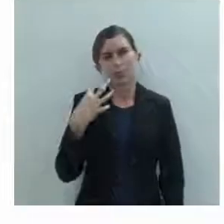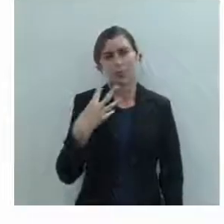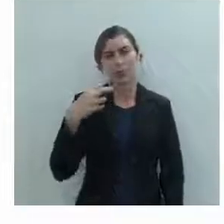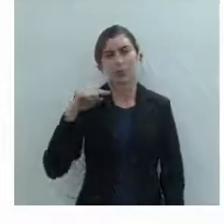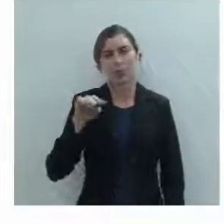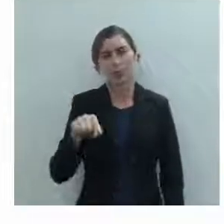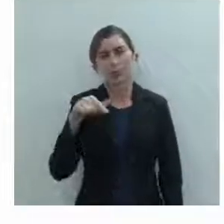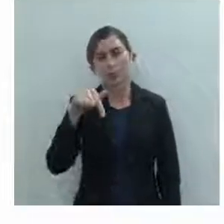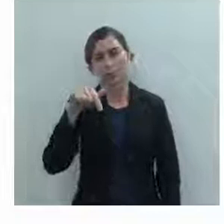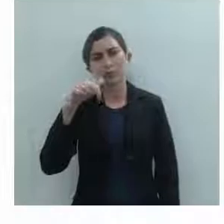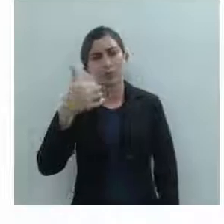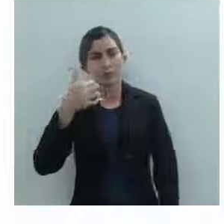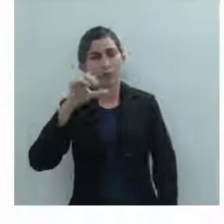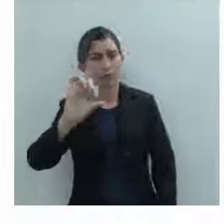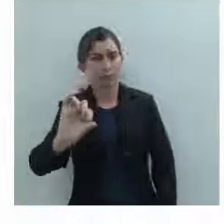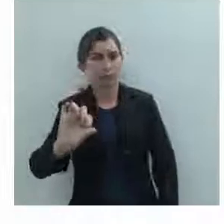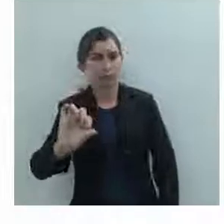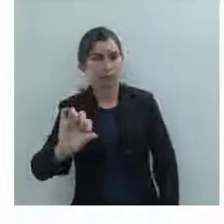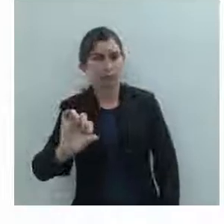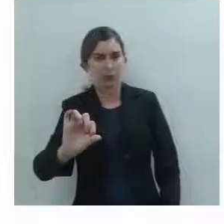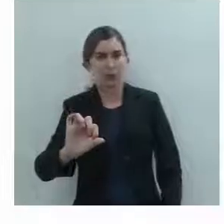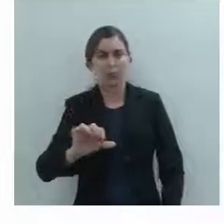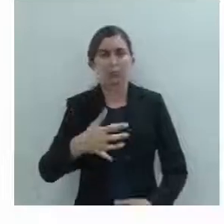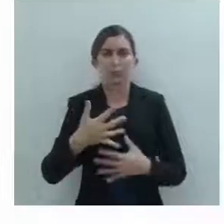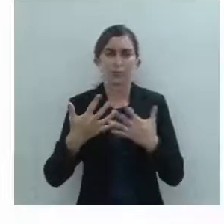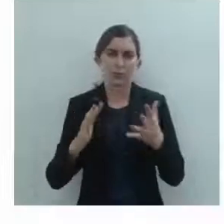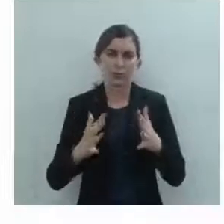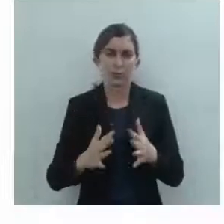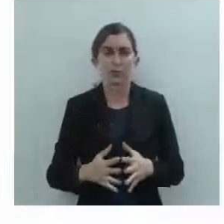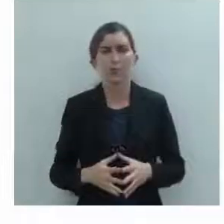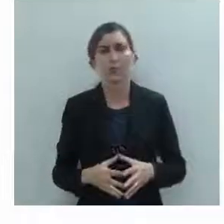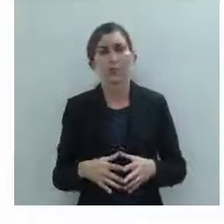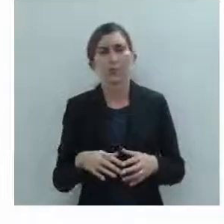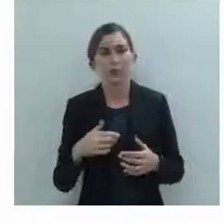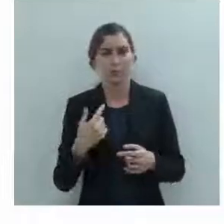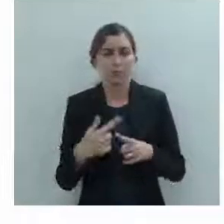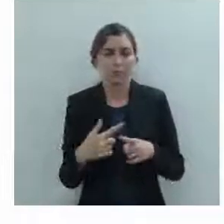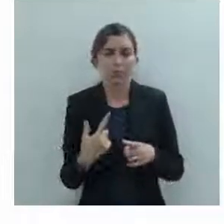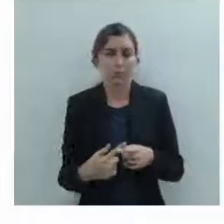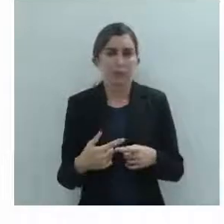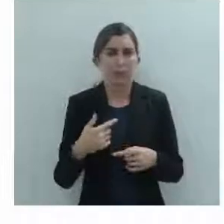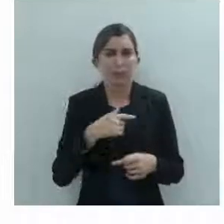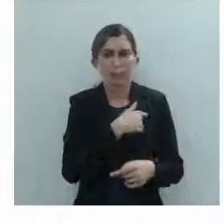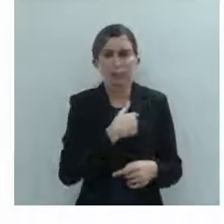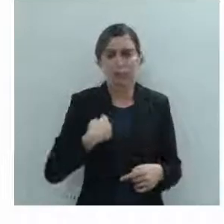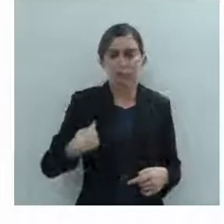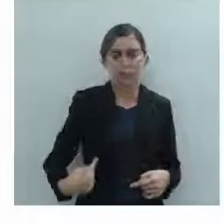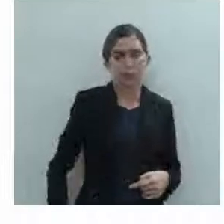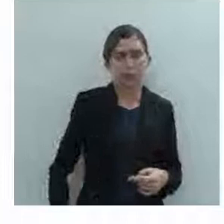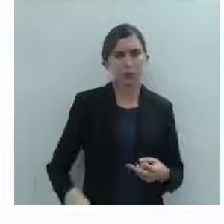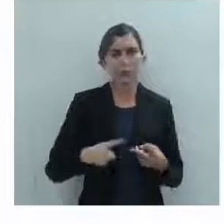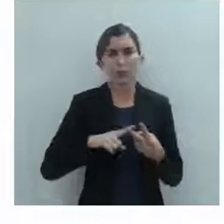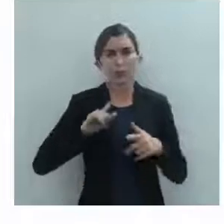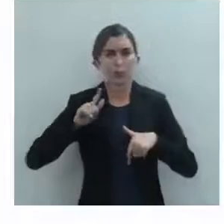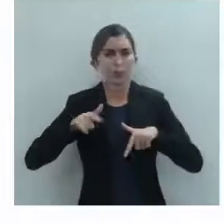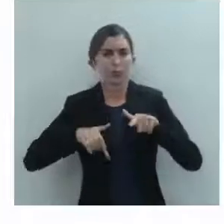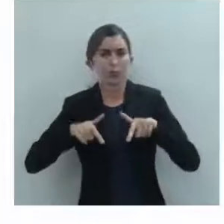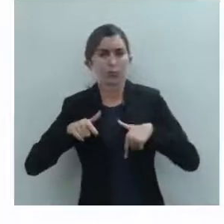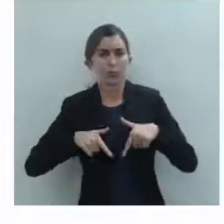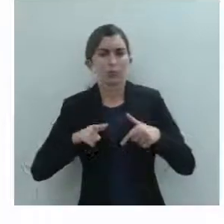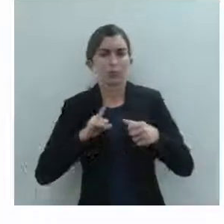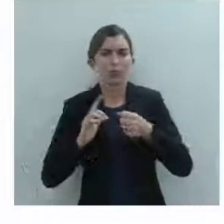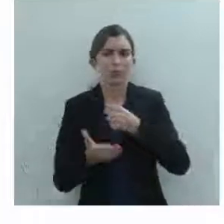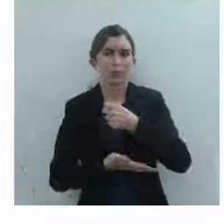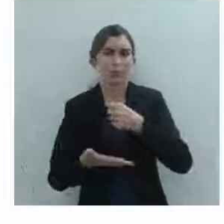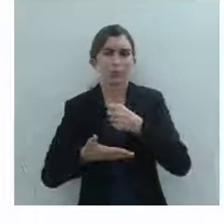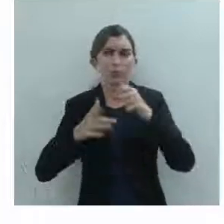quatro 1719 ou 18 até porque o calendário chinês e o calendário judaico é tem